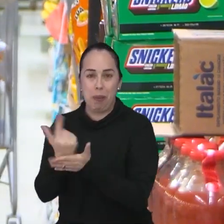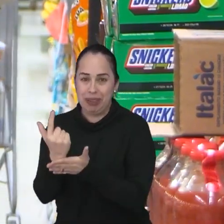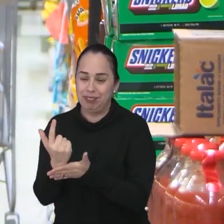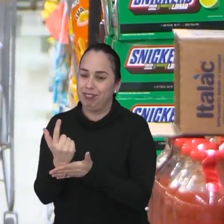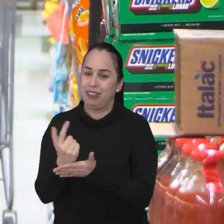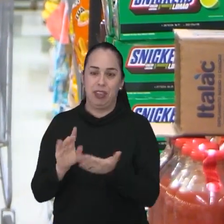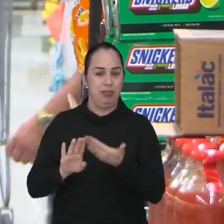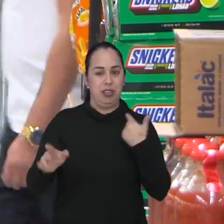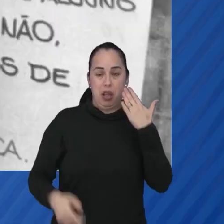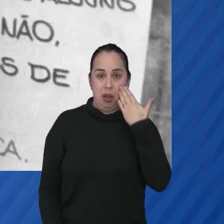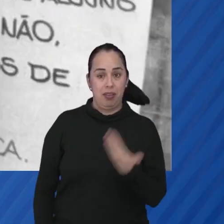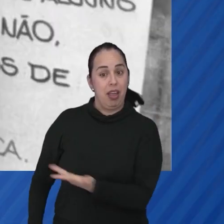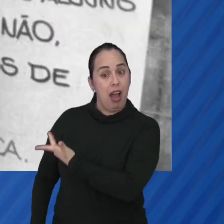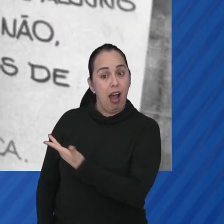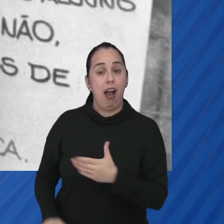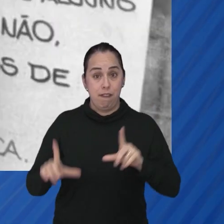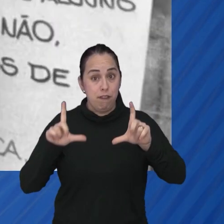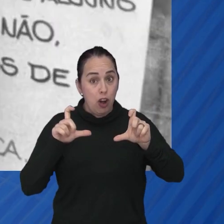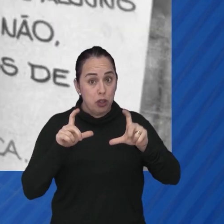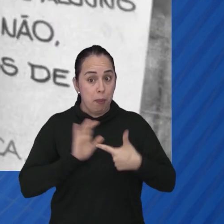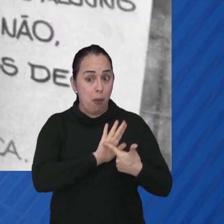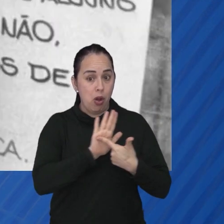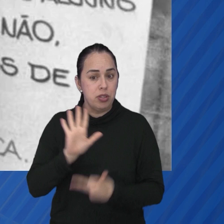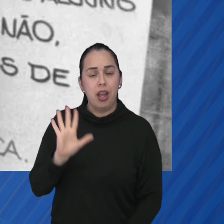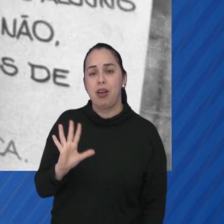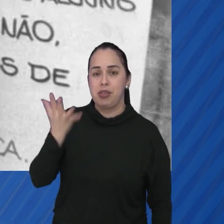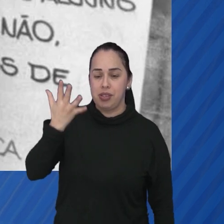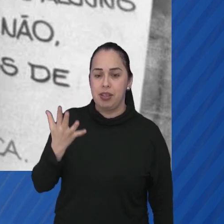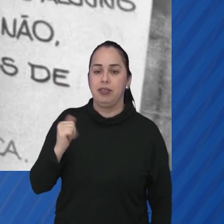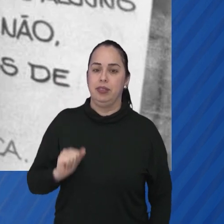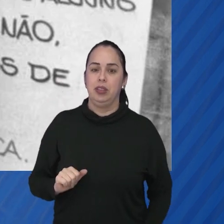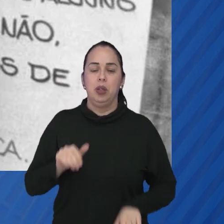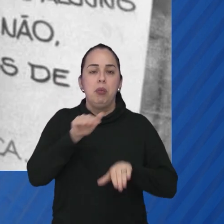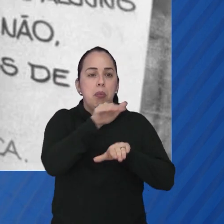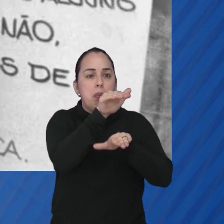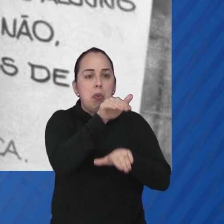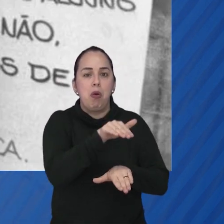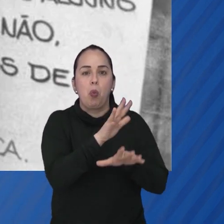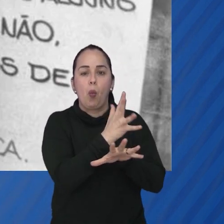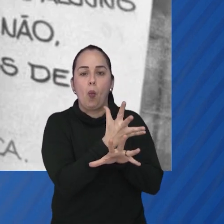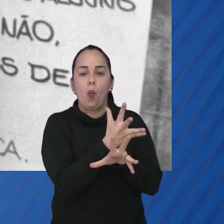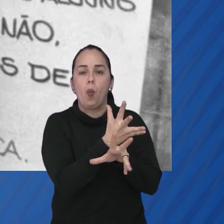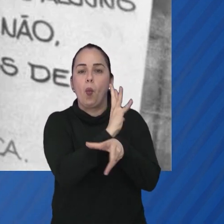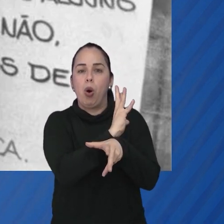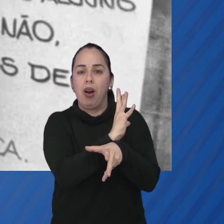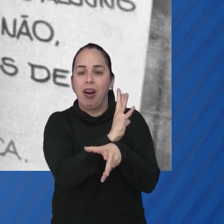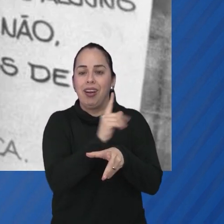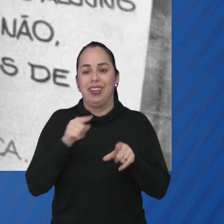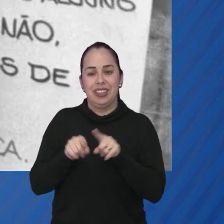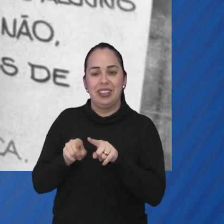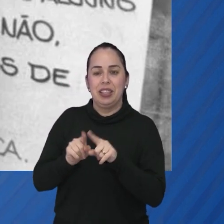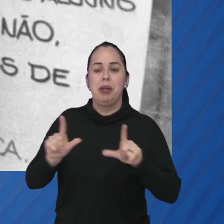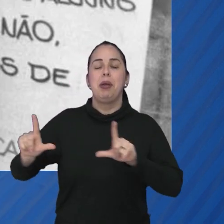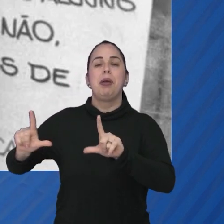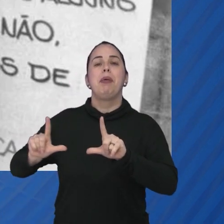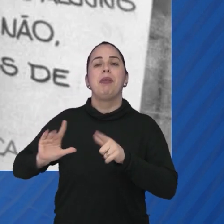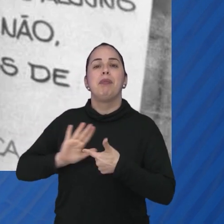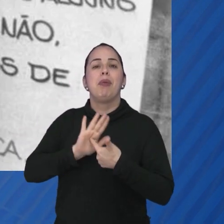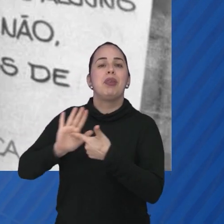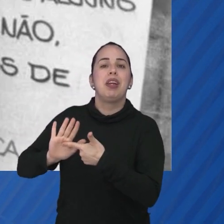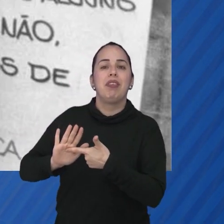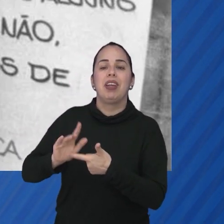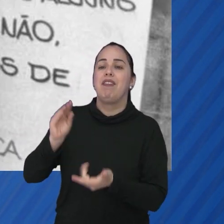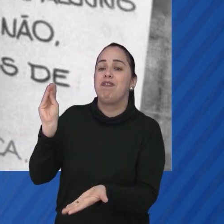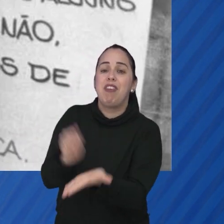os consumidores. Essas fotos mostram um pouco do que acontecia. Prateleiras vazias e cartazes sinalizavam